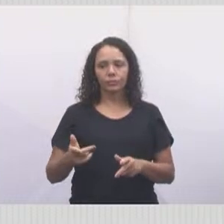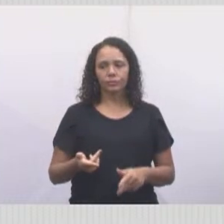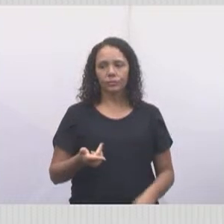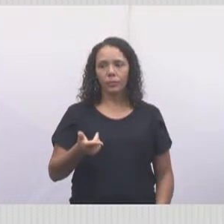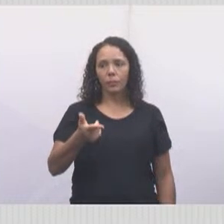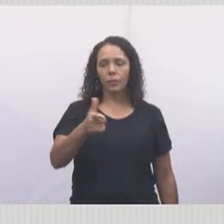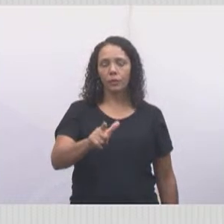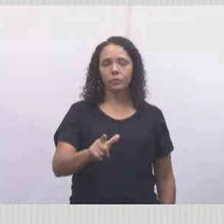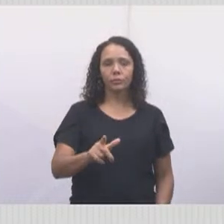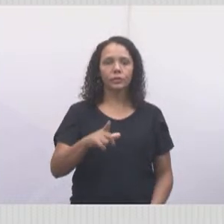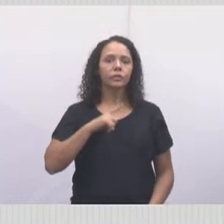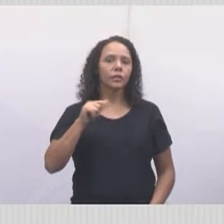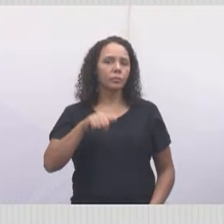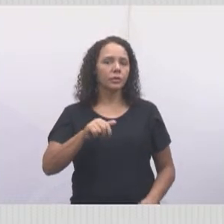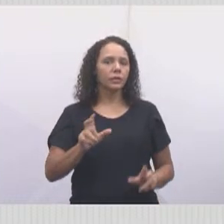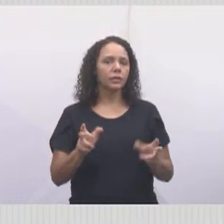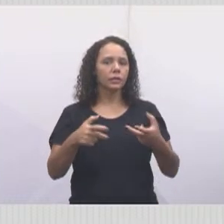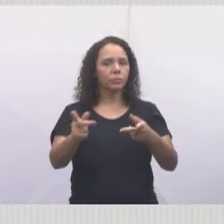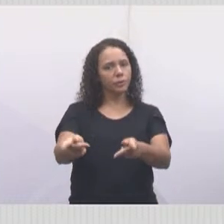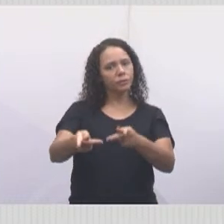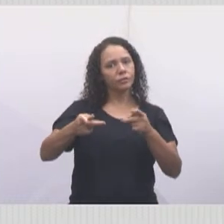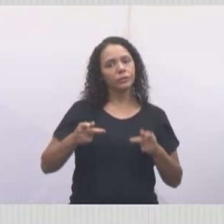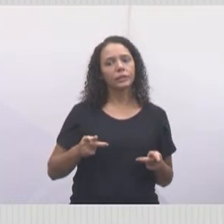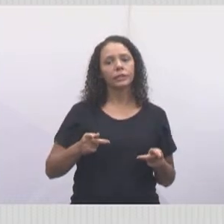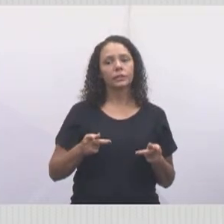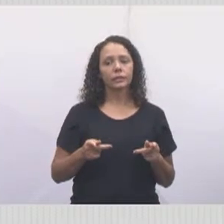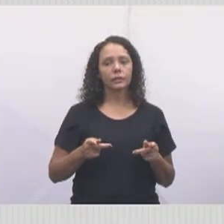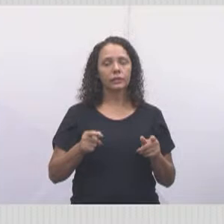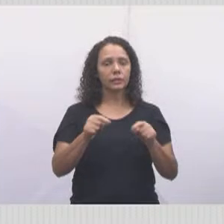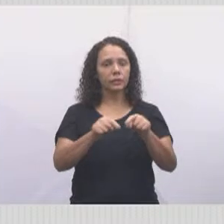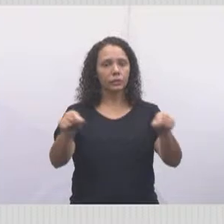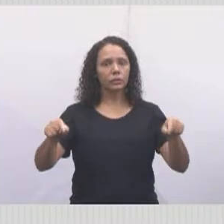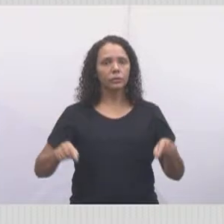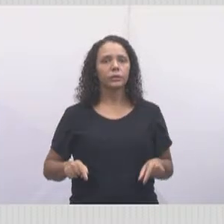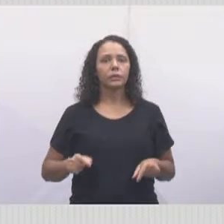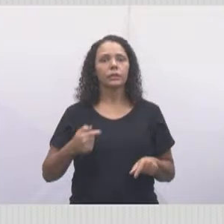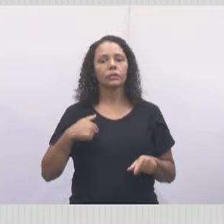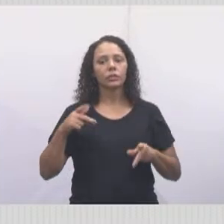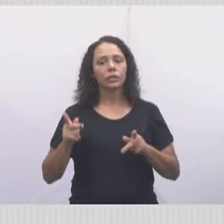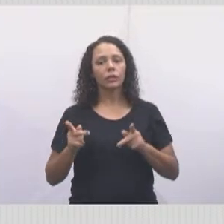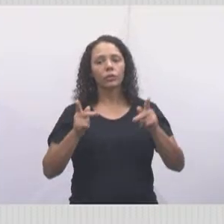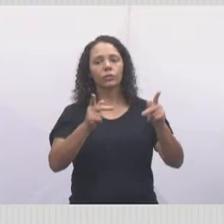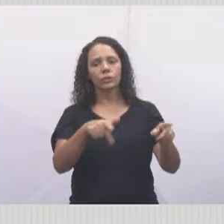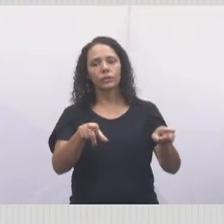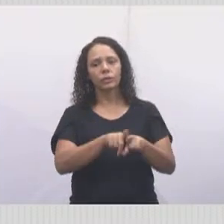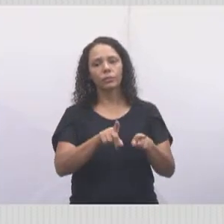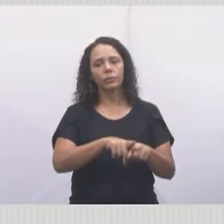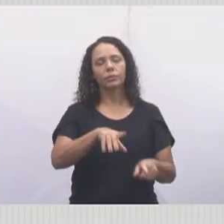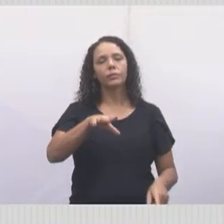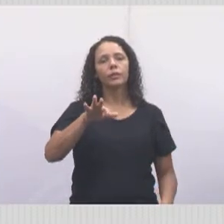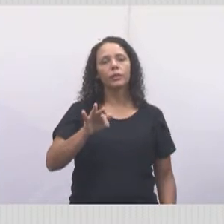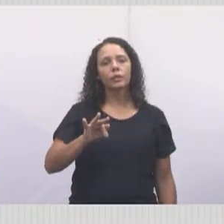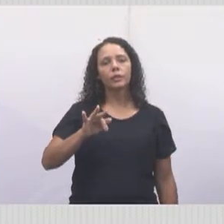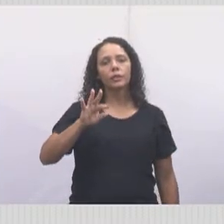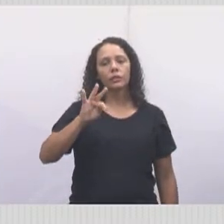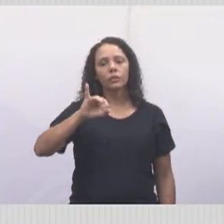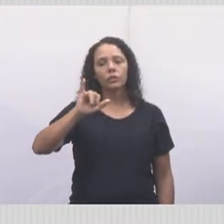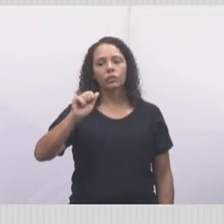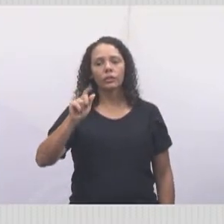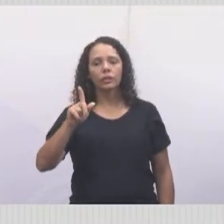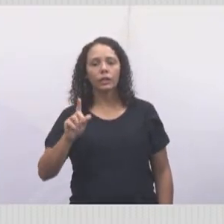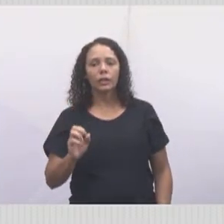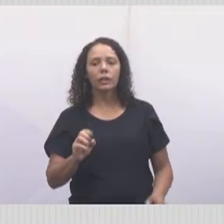gabinete, né? Nós tivemos a visita do... Aliás, eu visitei, né, o Thiago Bosso, educador físico, Paulo César